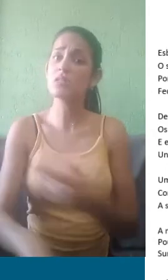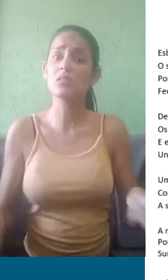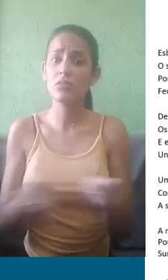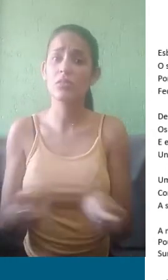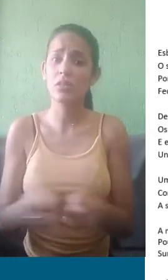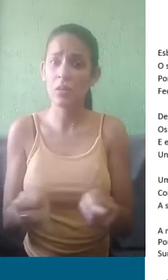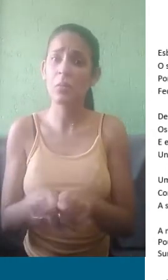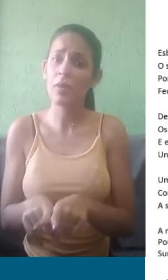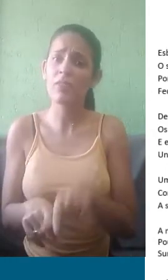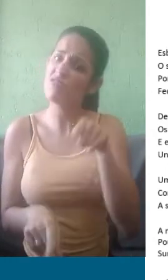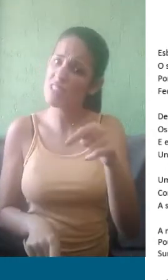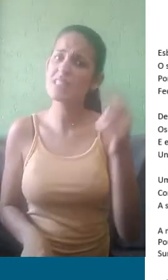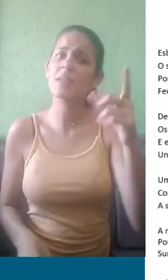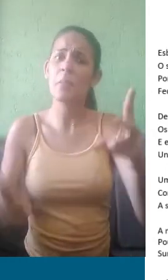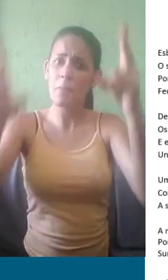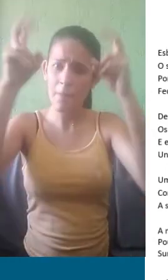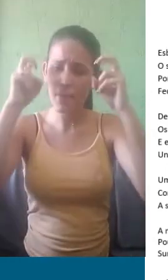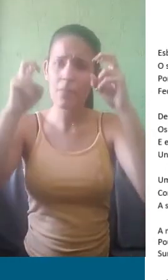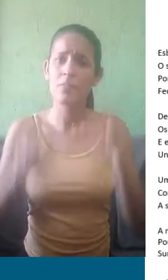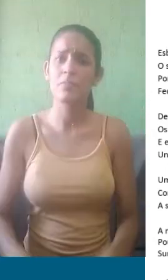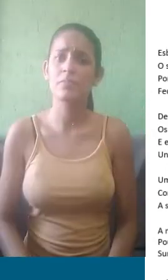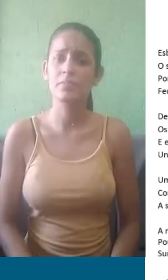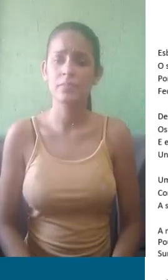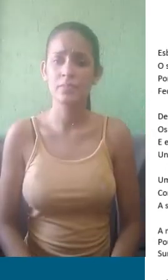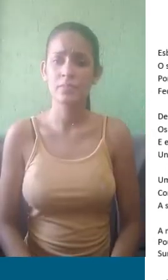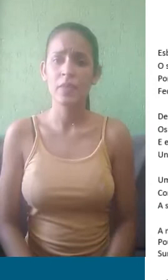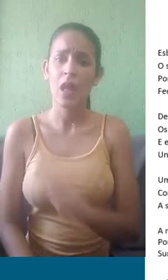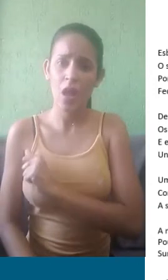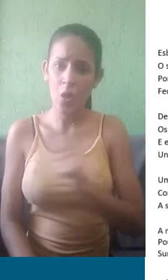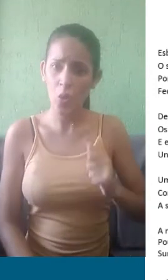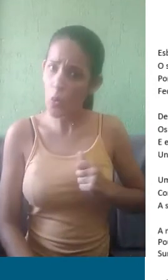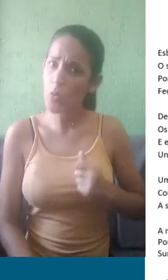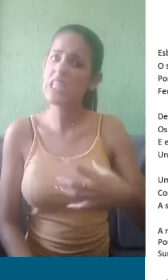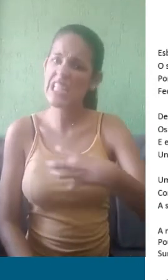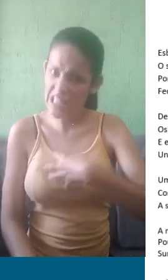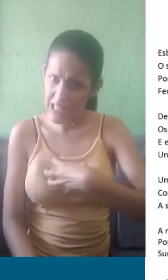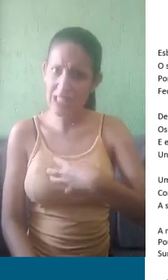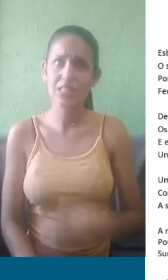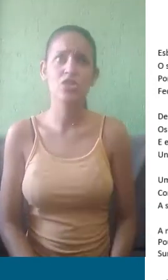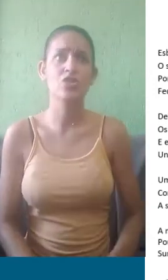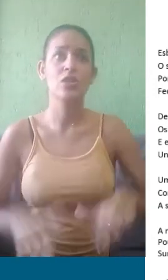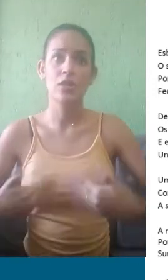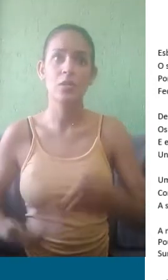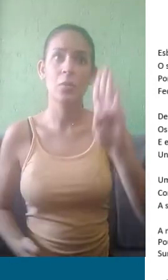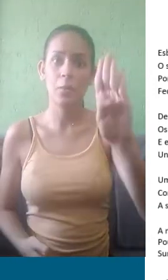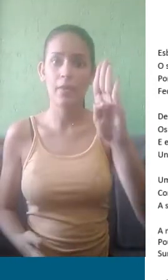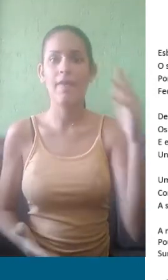que podemos notar um tom de sensibilidade no terceiro e quarto versos da segunda estrofe.